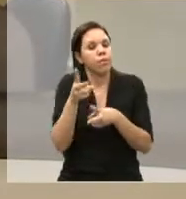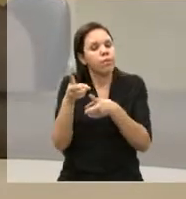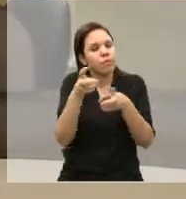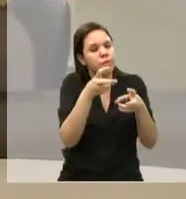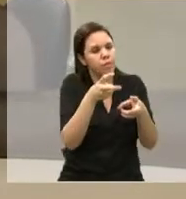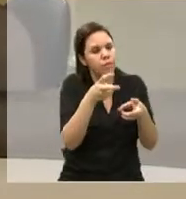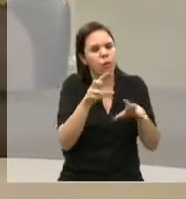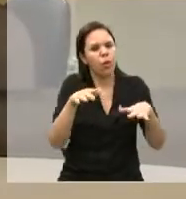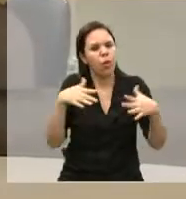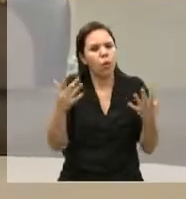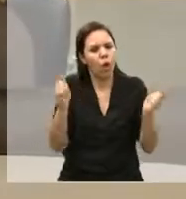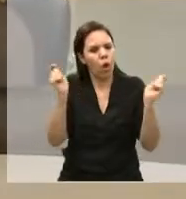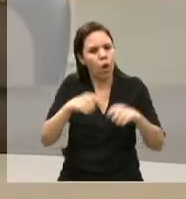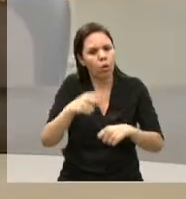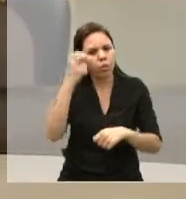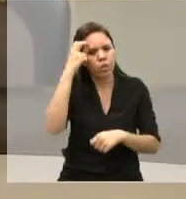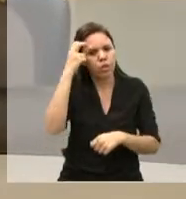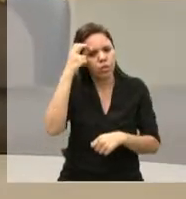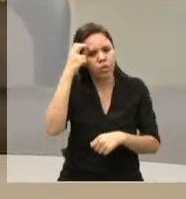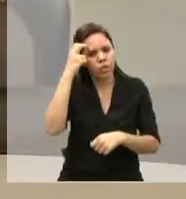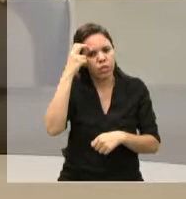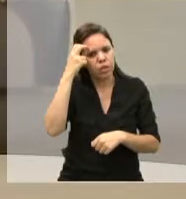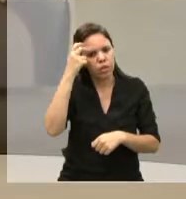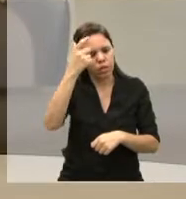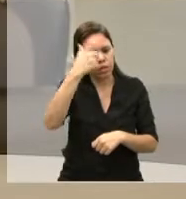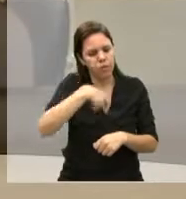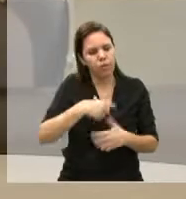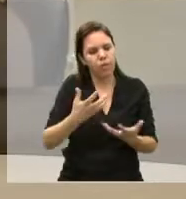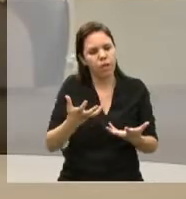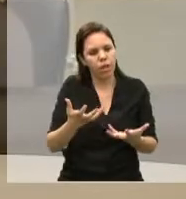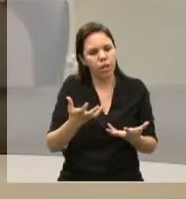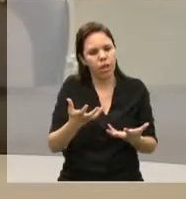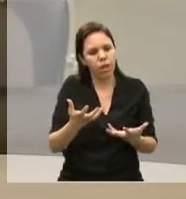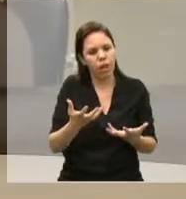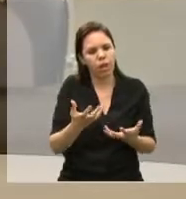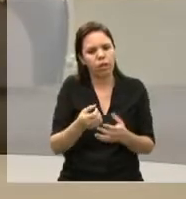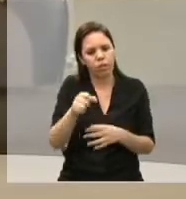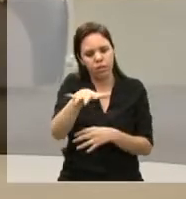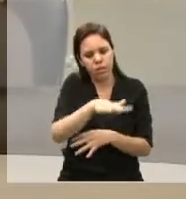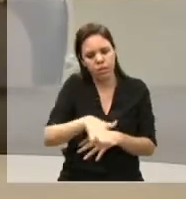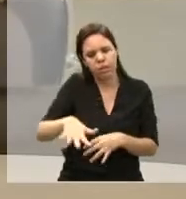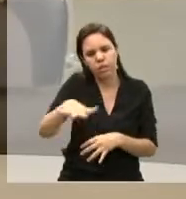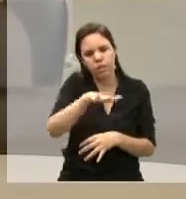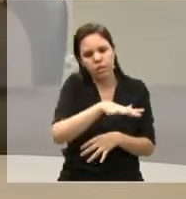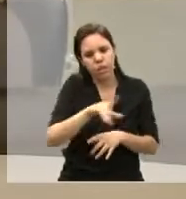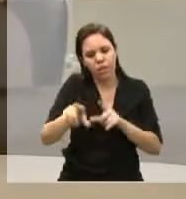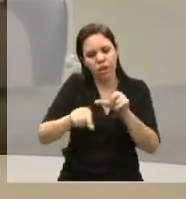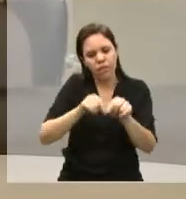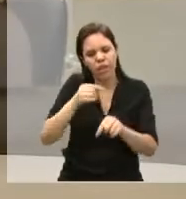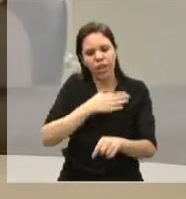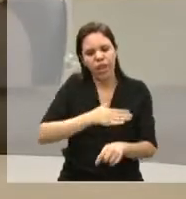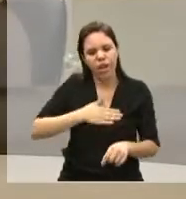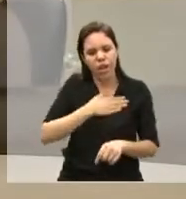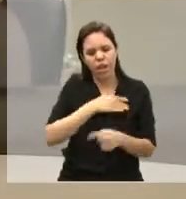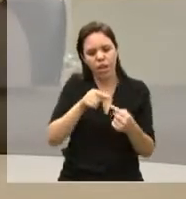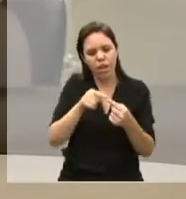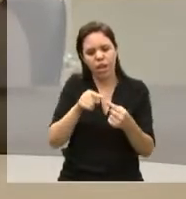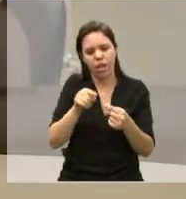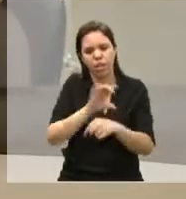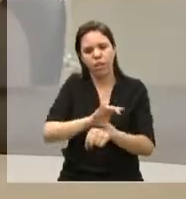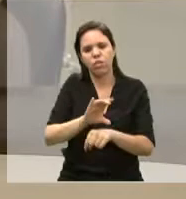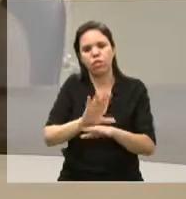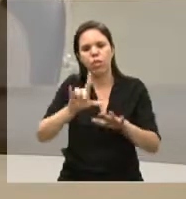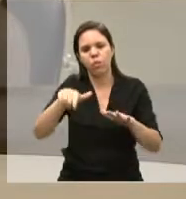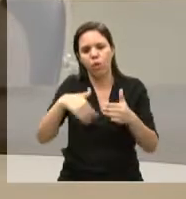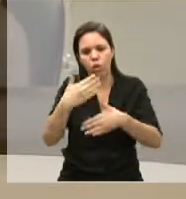identificar quais são as competências intrínsecas dessa pessoa dentro das suas preferências. Quando essa pessoa